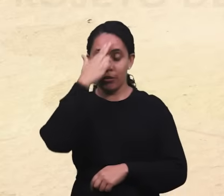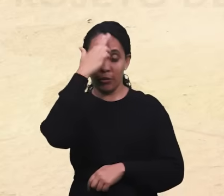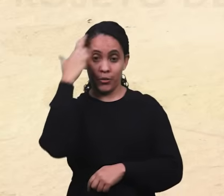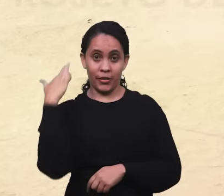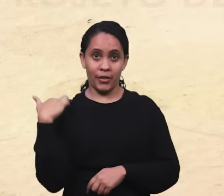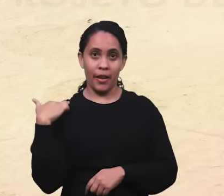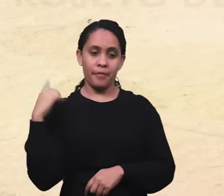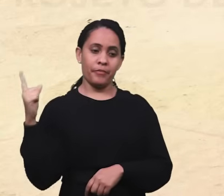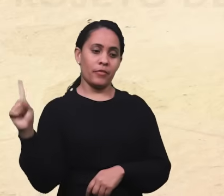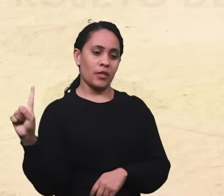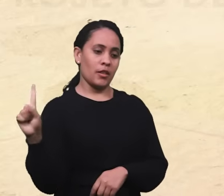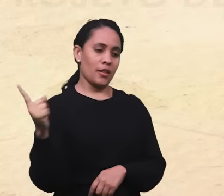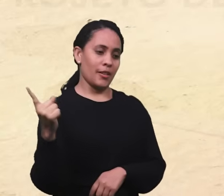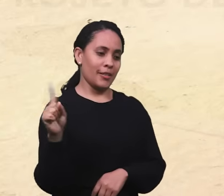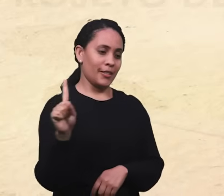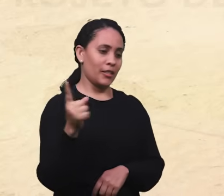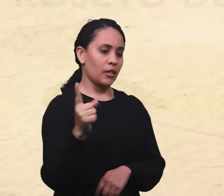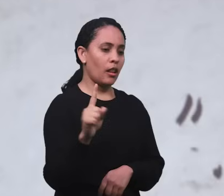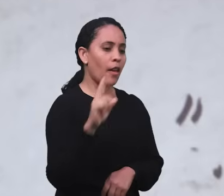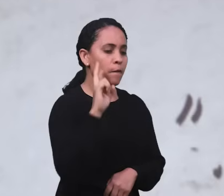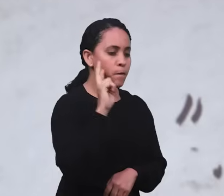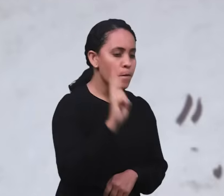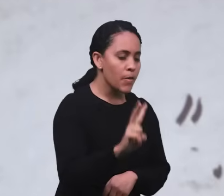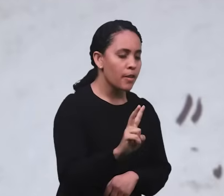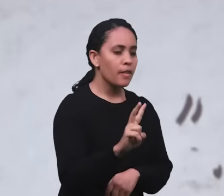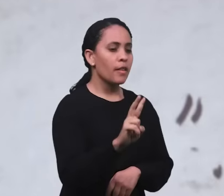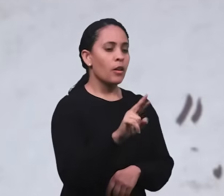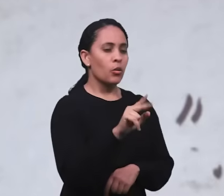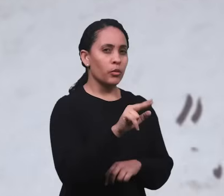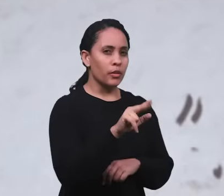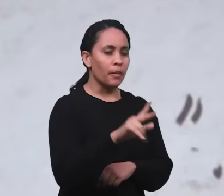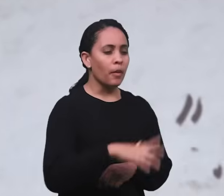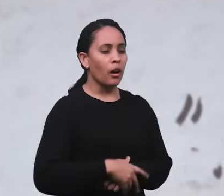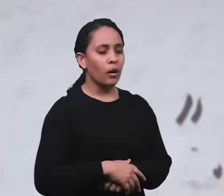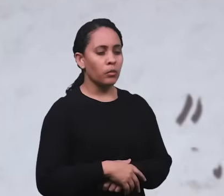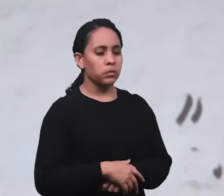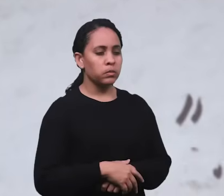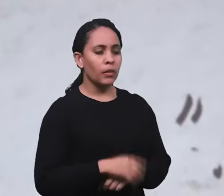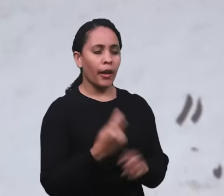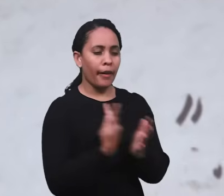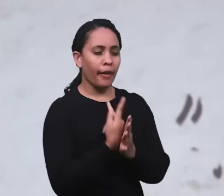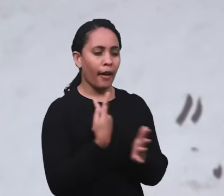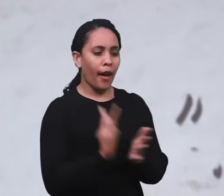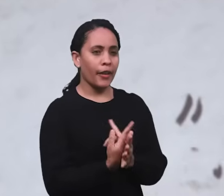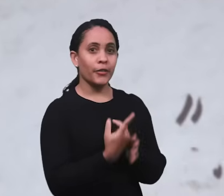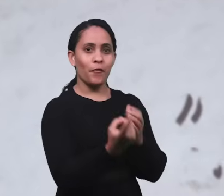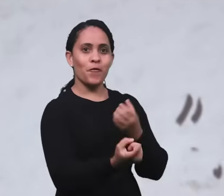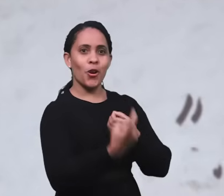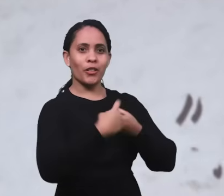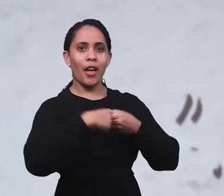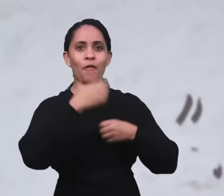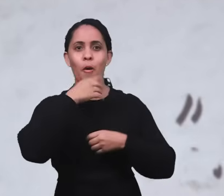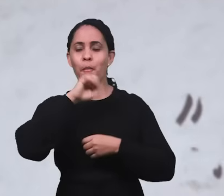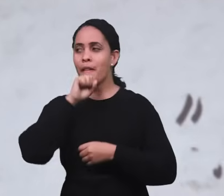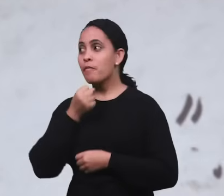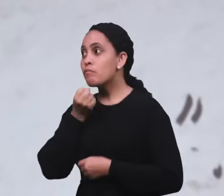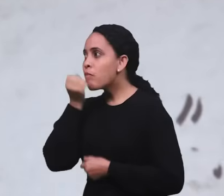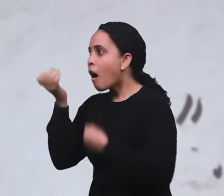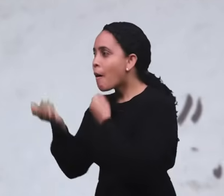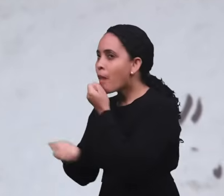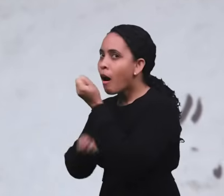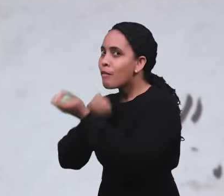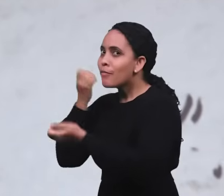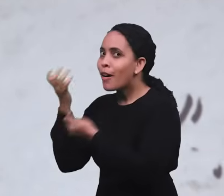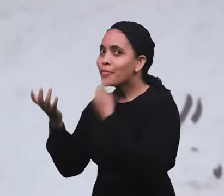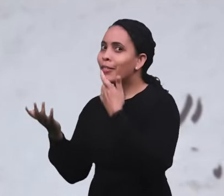trazia informações que também poderia agitar aquele ambiente familiar. Então nós vamos encontrar aqui alguns motivos sobre José,